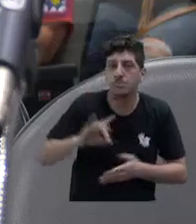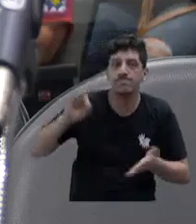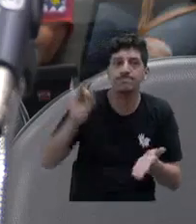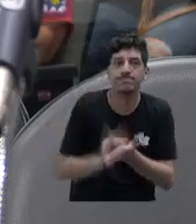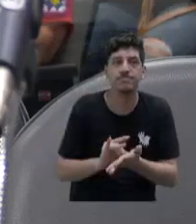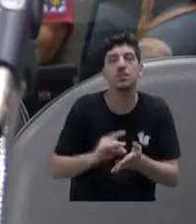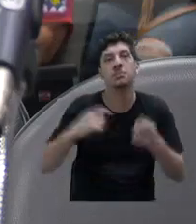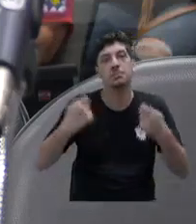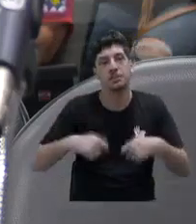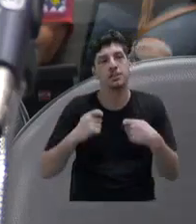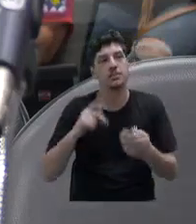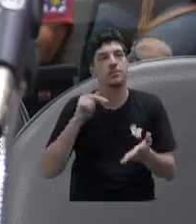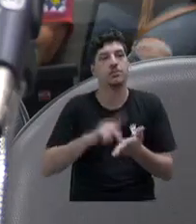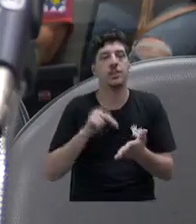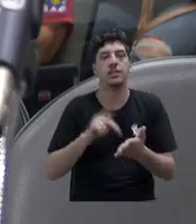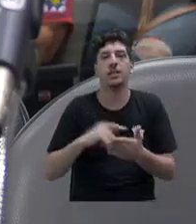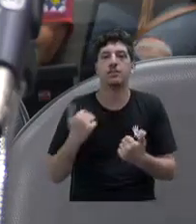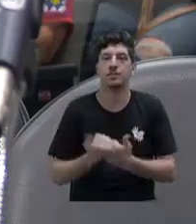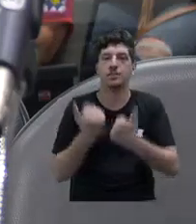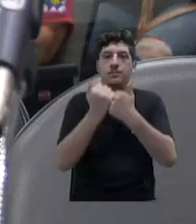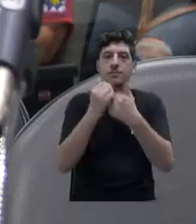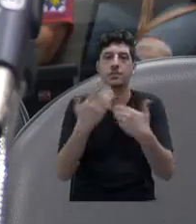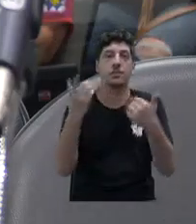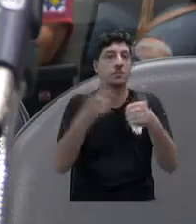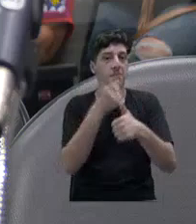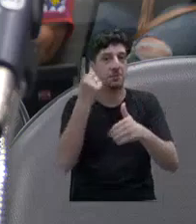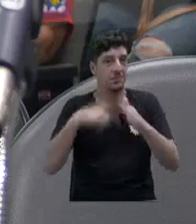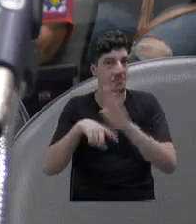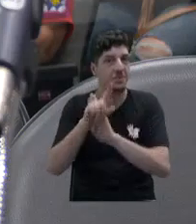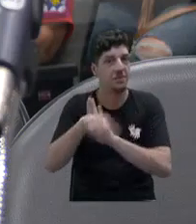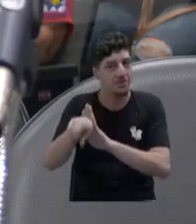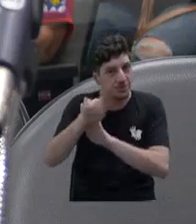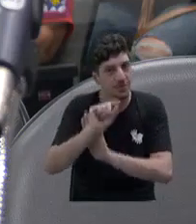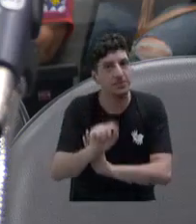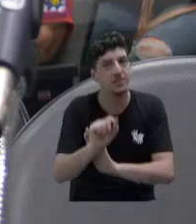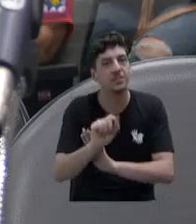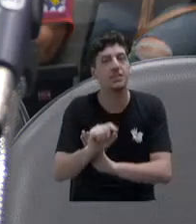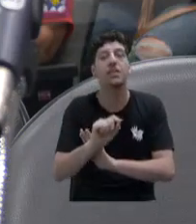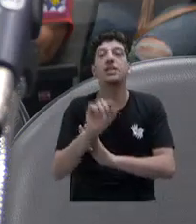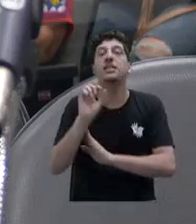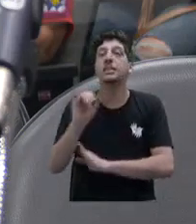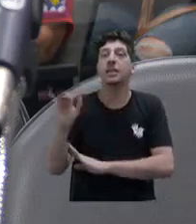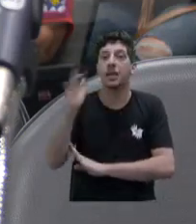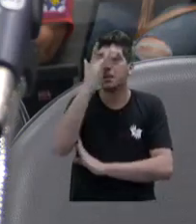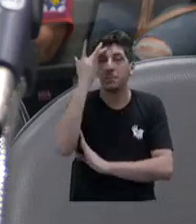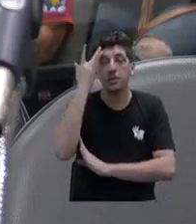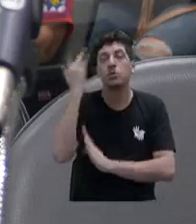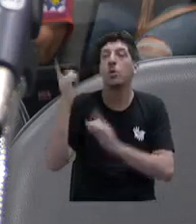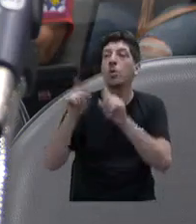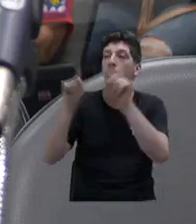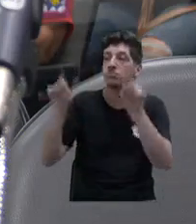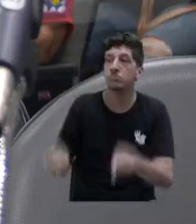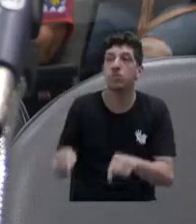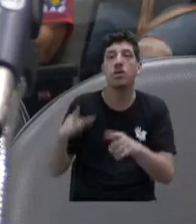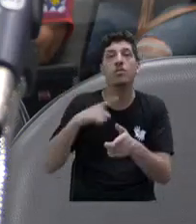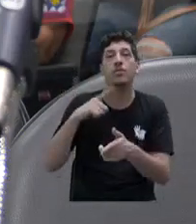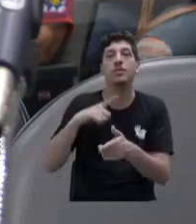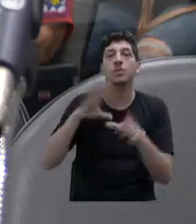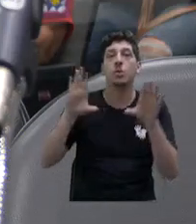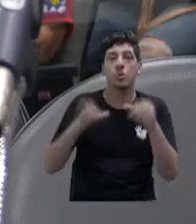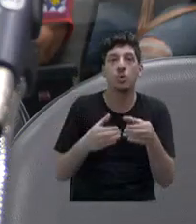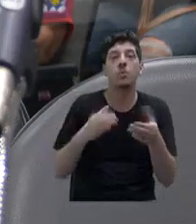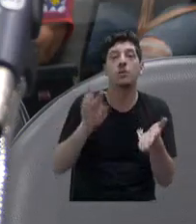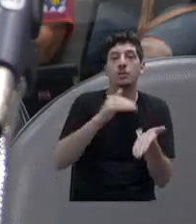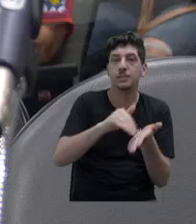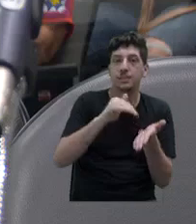precisa, sim, de uma assessoria. Então, a minha primeira pergunta é nesse sentido. Quantos servidores terá a equipe da